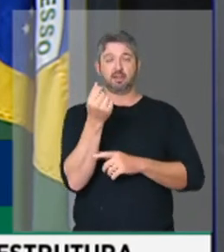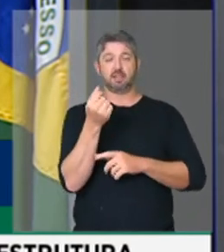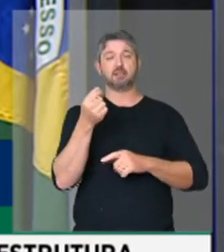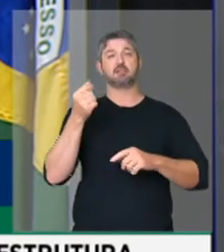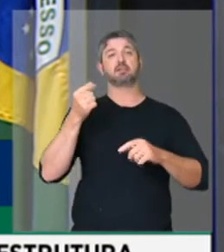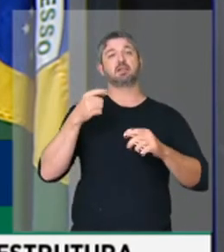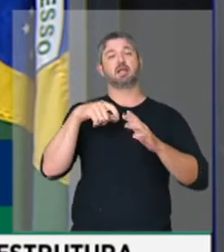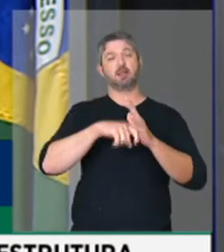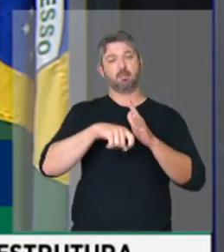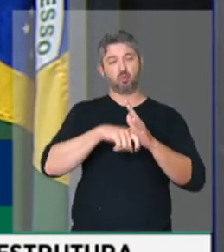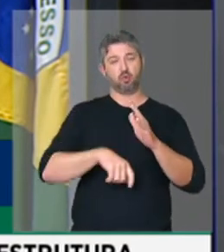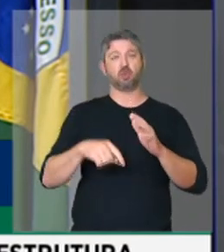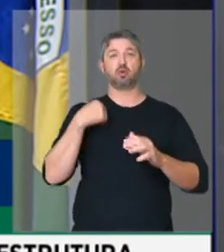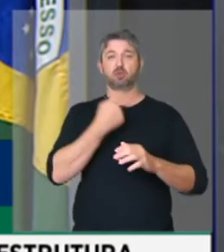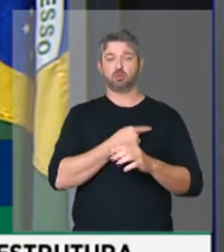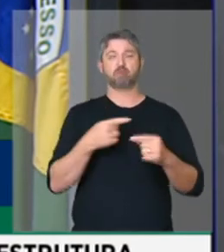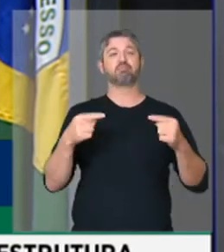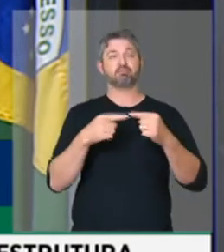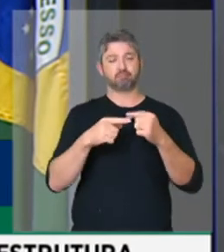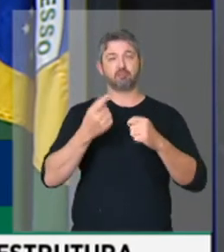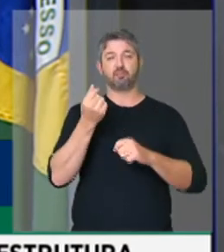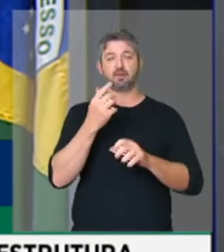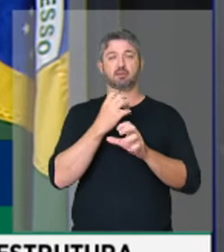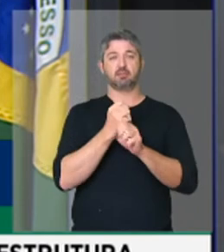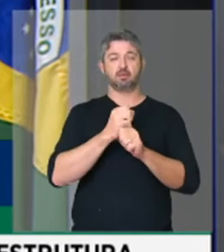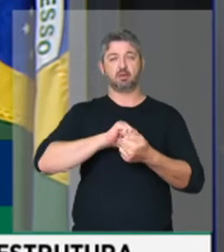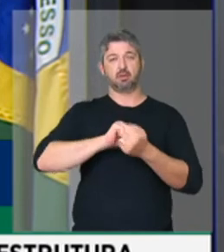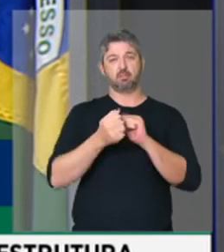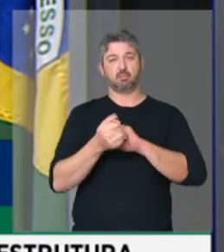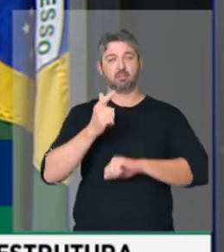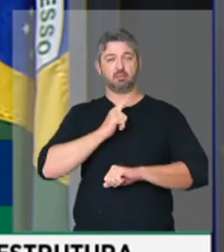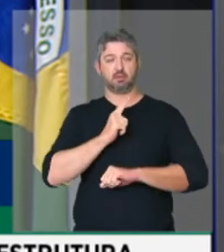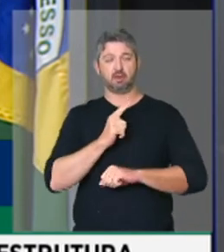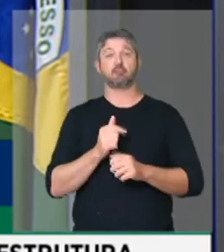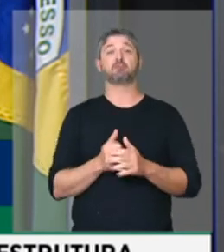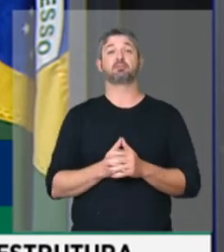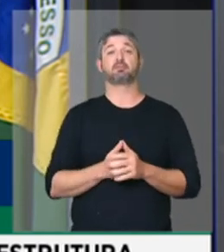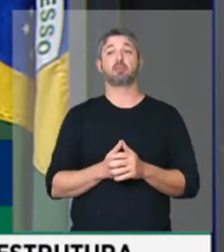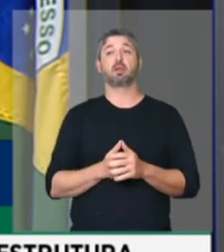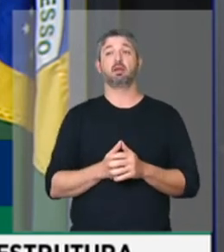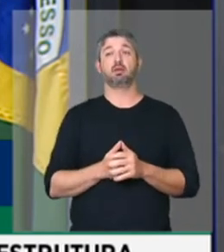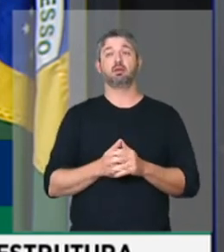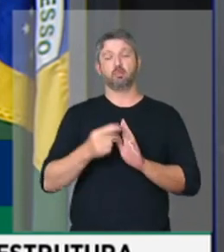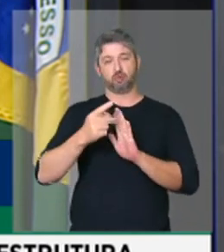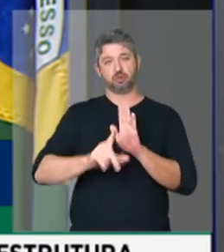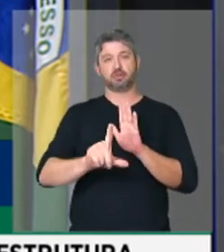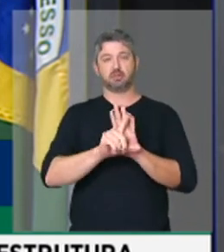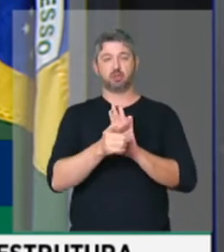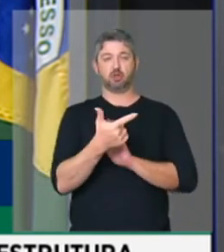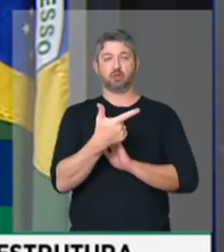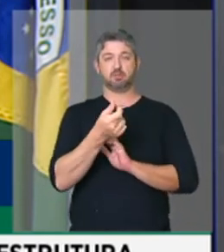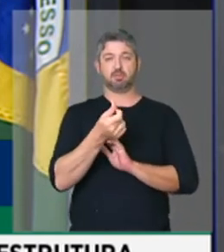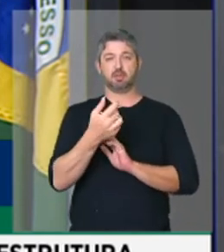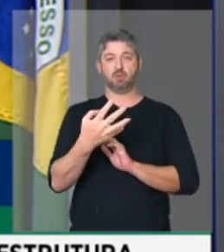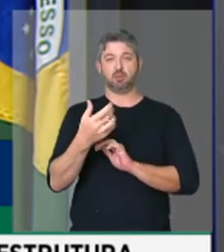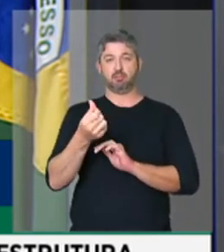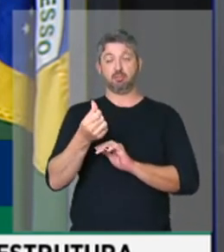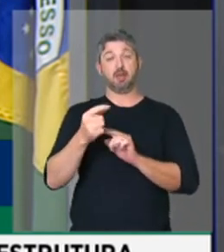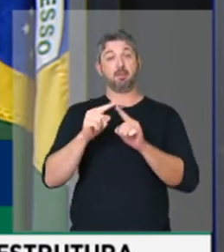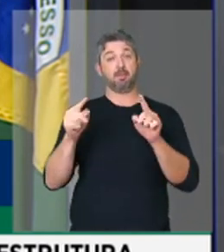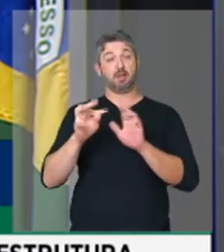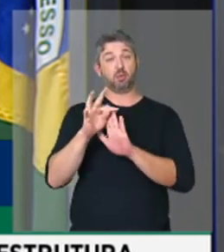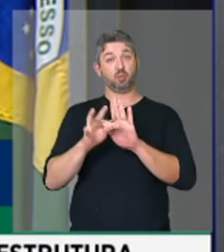Tributação, somos pela compatibilidade e adequação financeira e orçamentária do projeto 2646, na forma